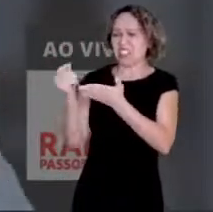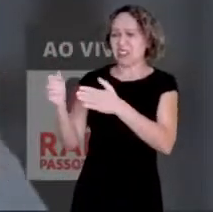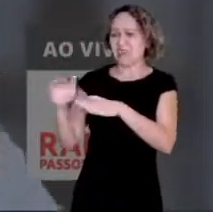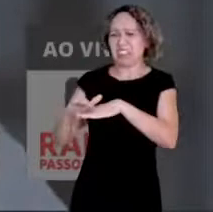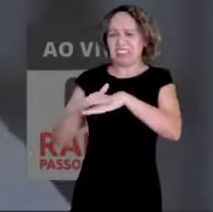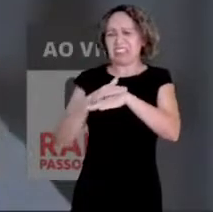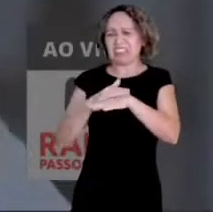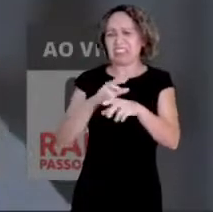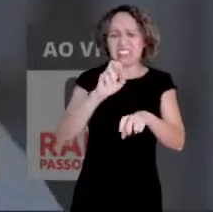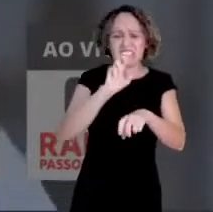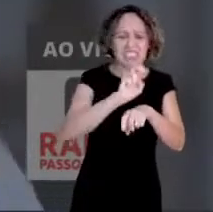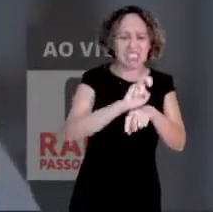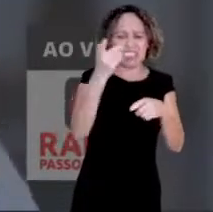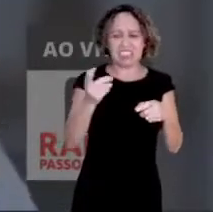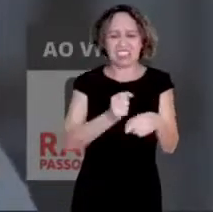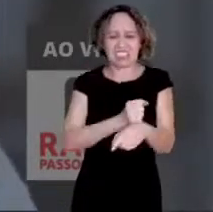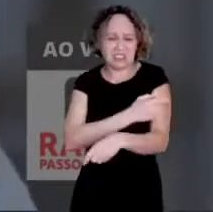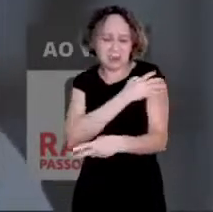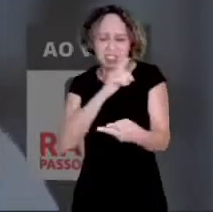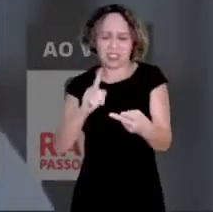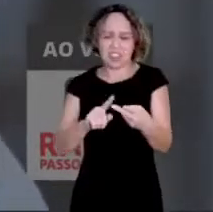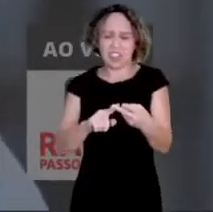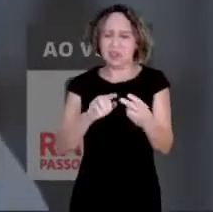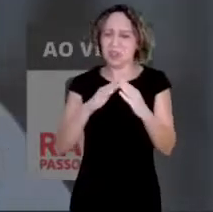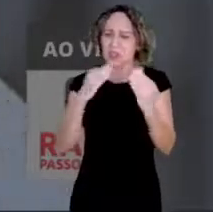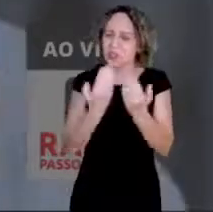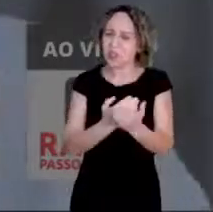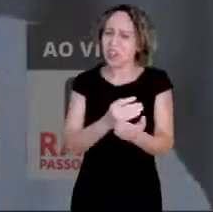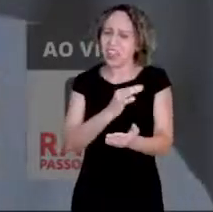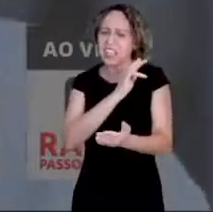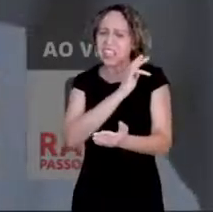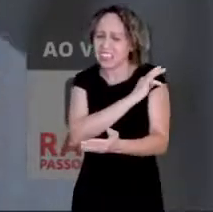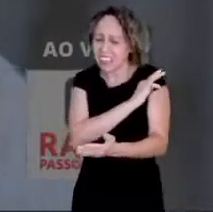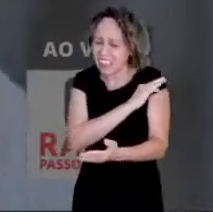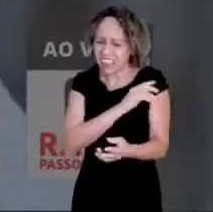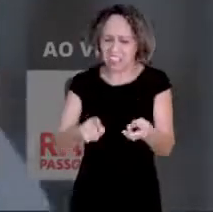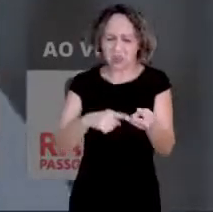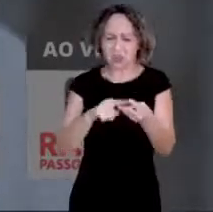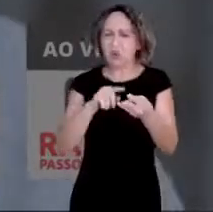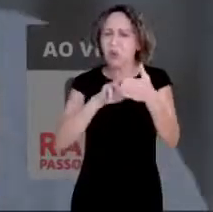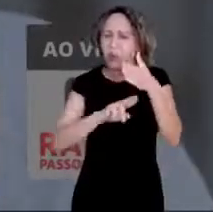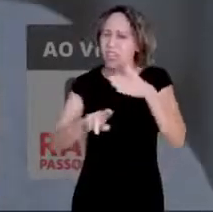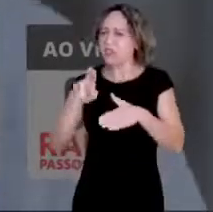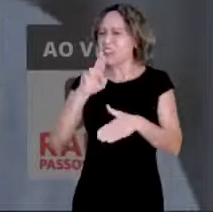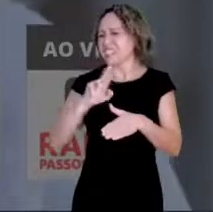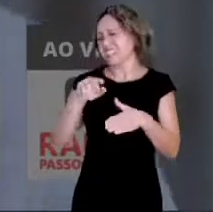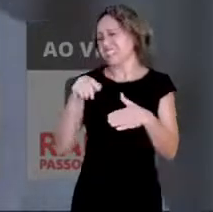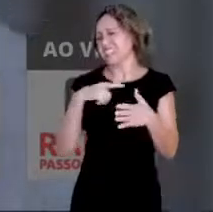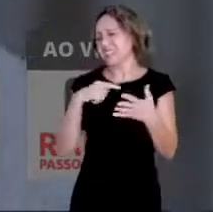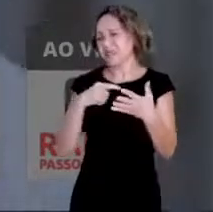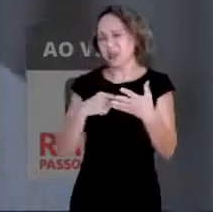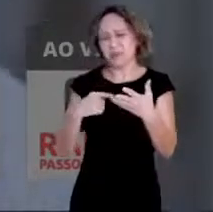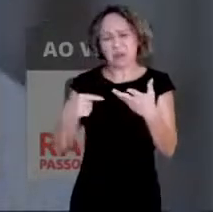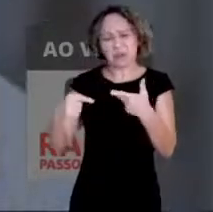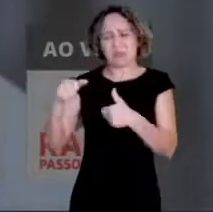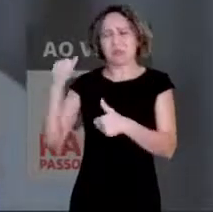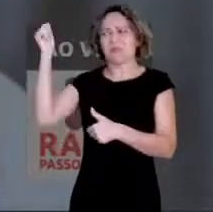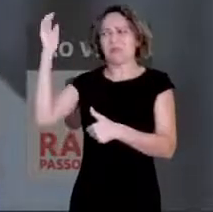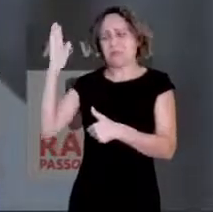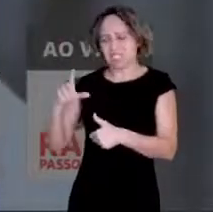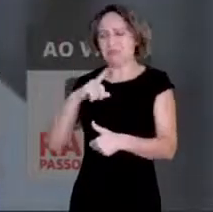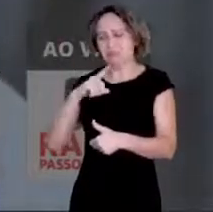tem grandeza, ele tem povo inteligente. O que ele precisa é apenas que as pessoas tenham acesso